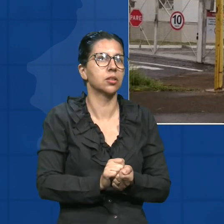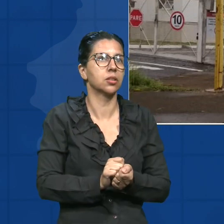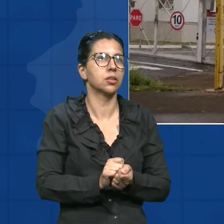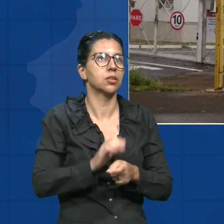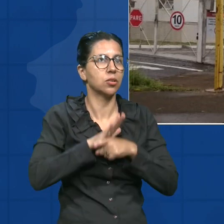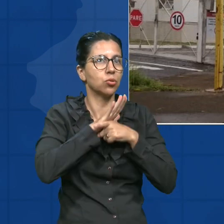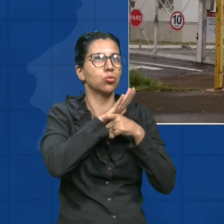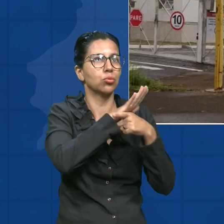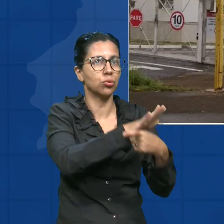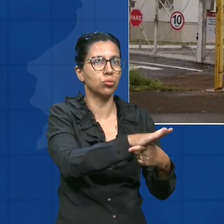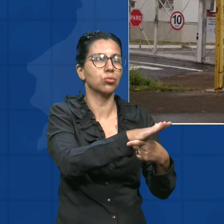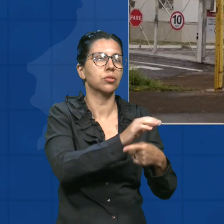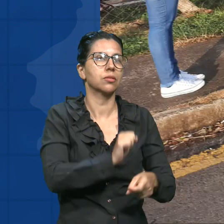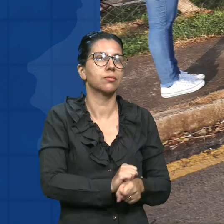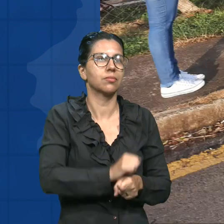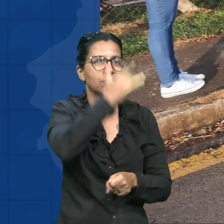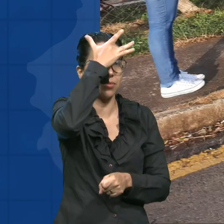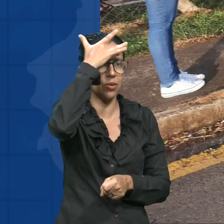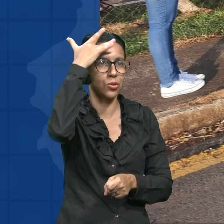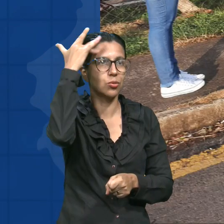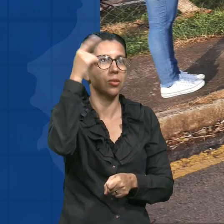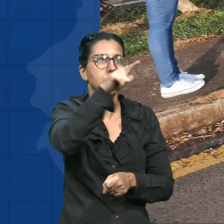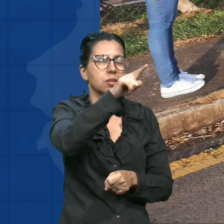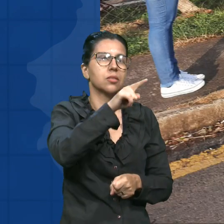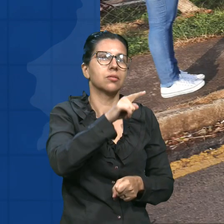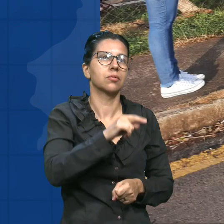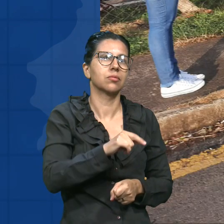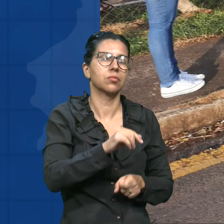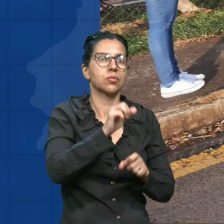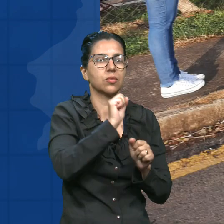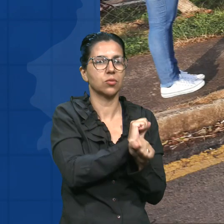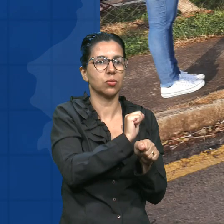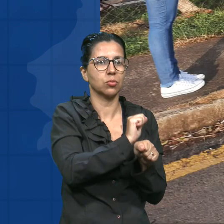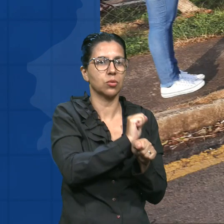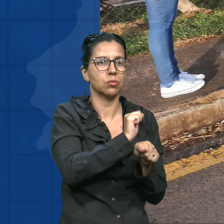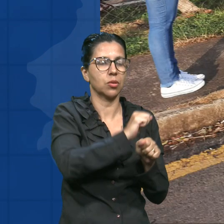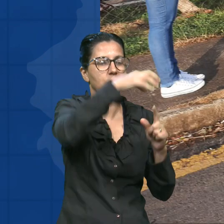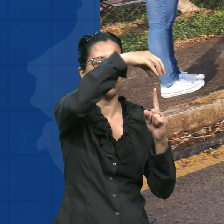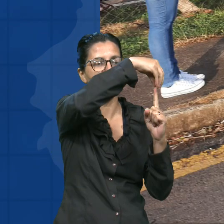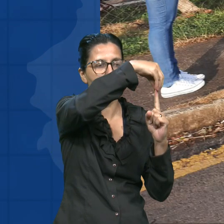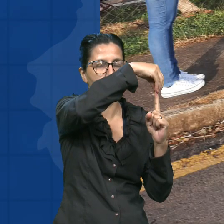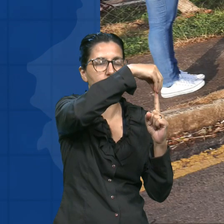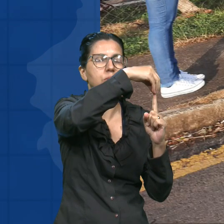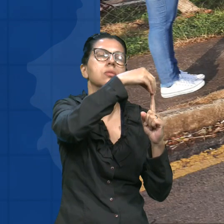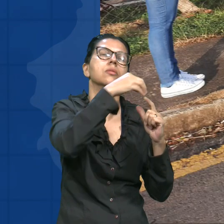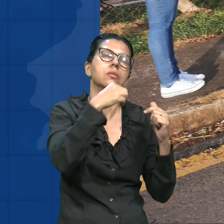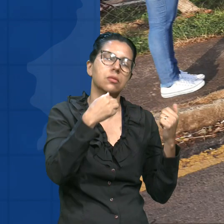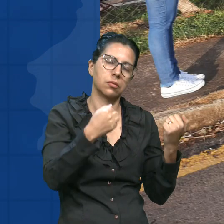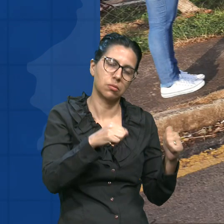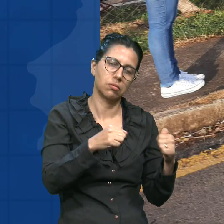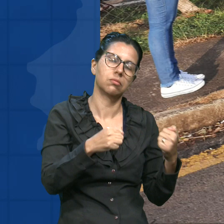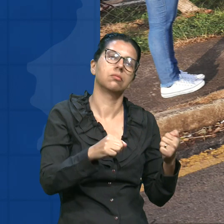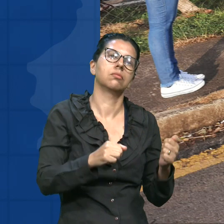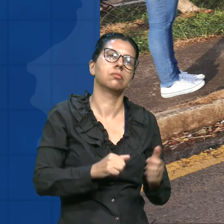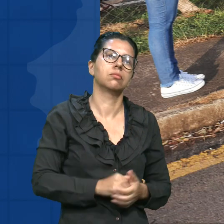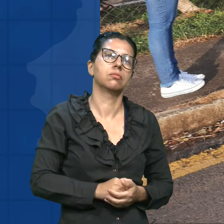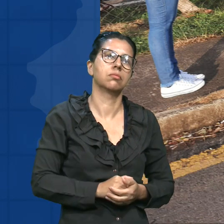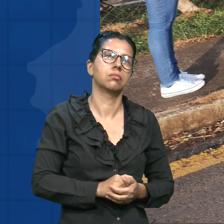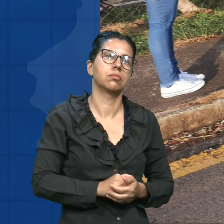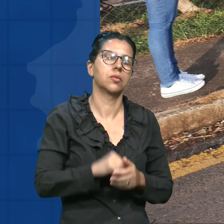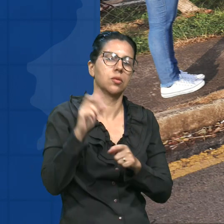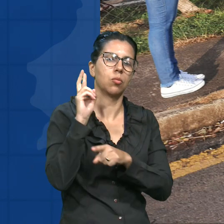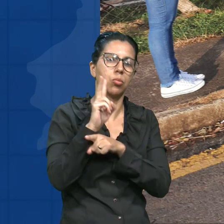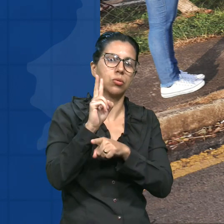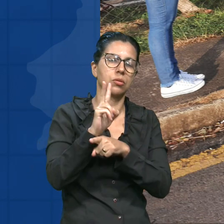garantir que todos os cidadãos que esperam pelo transporte público tenham dignidade também e